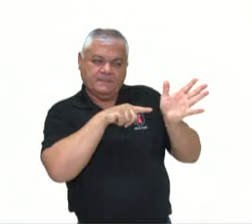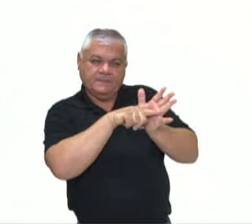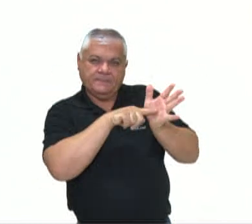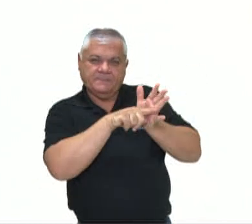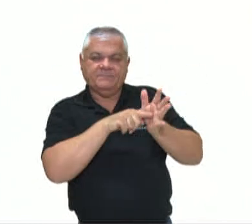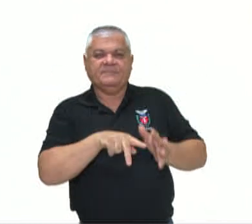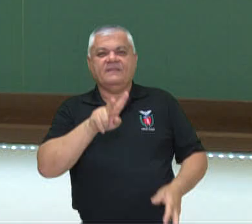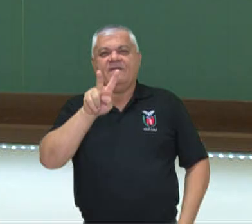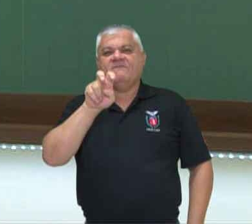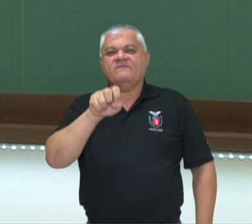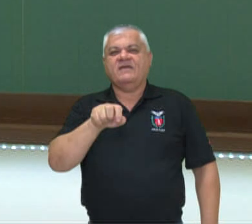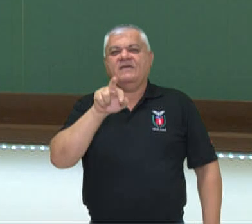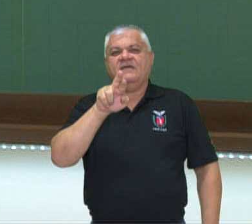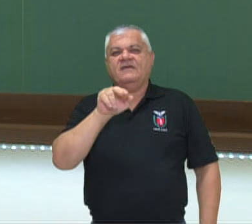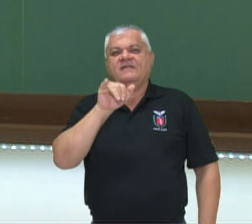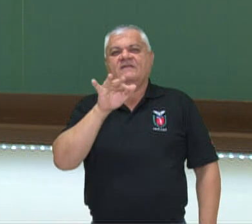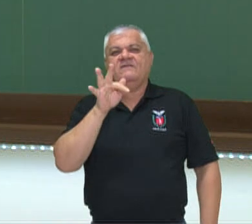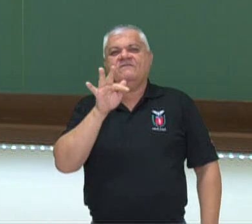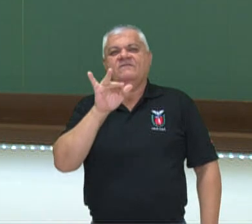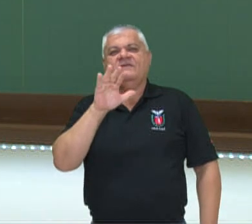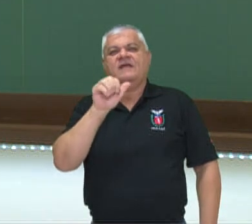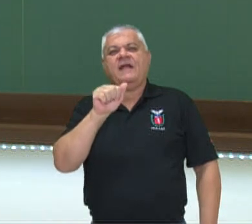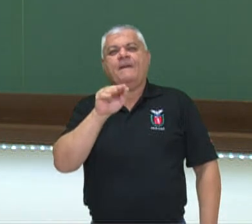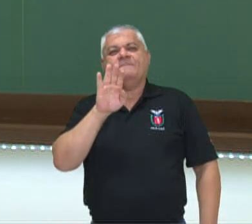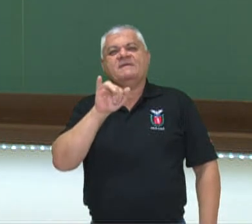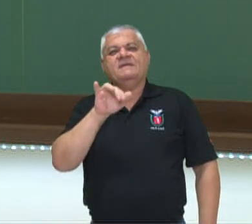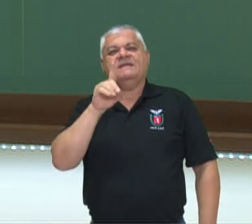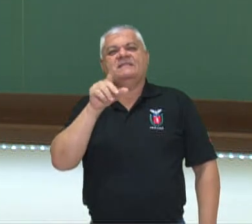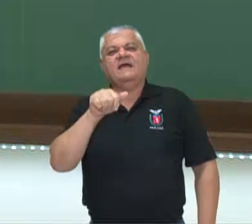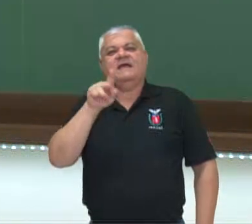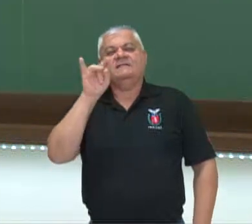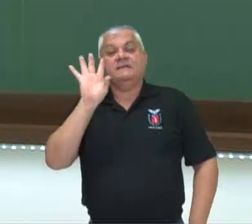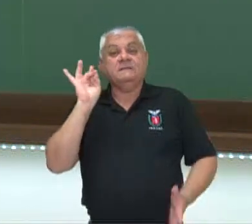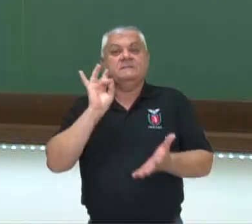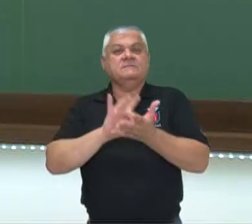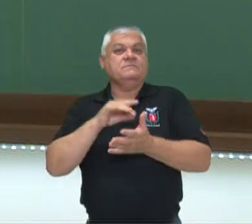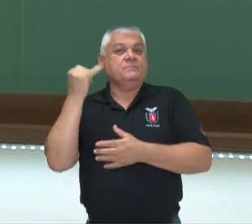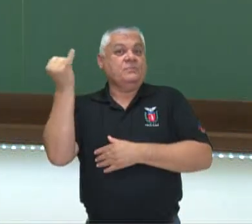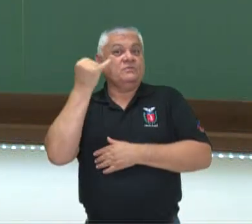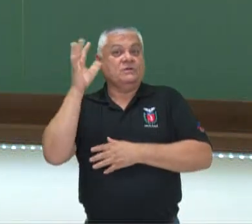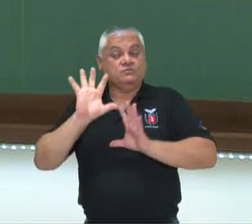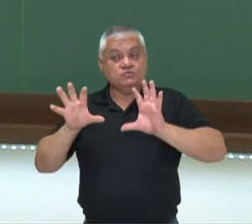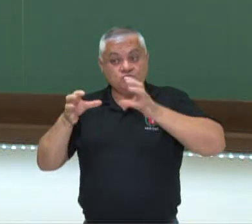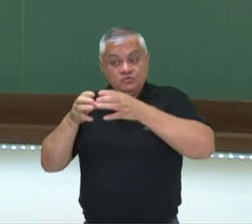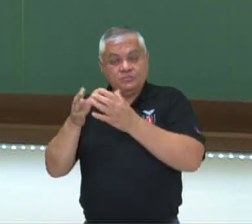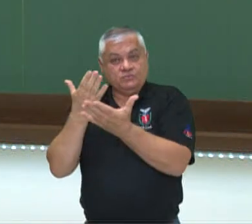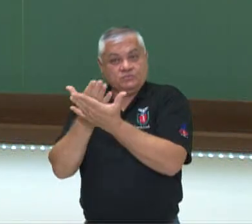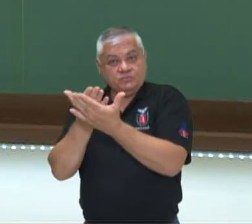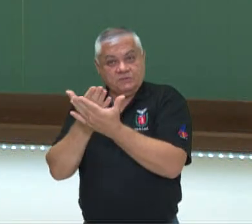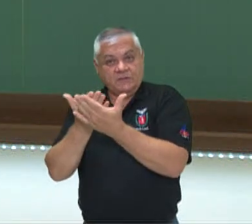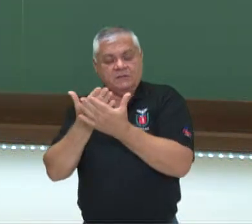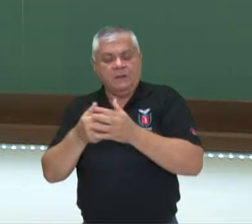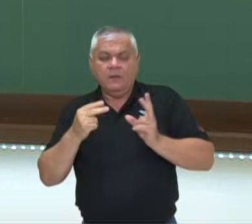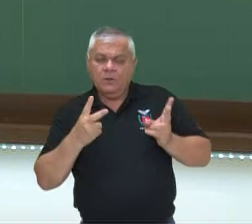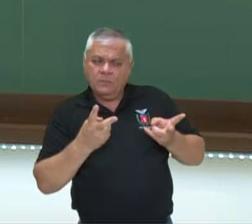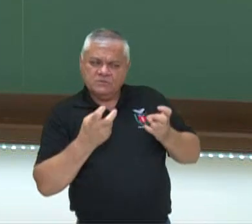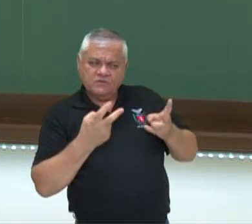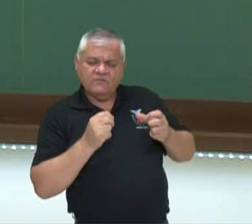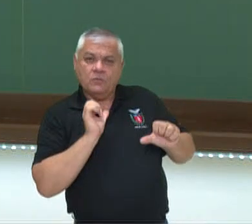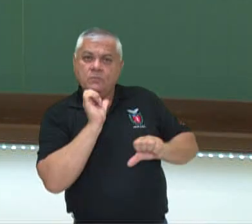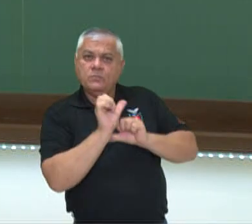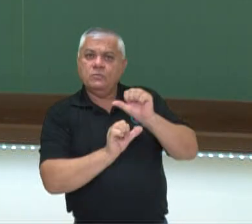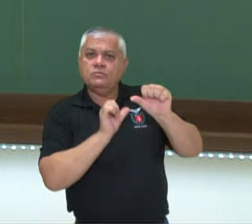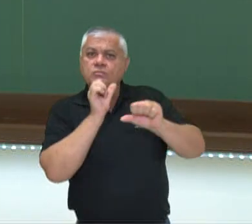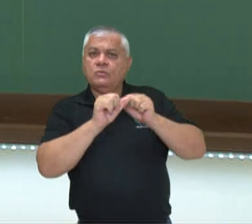verificabilidade. Isso aí é essencial dentro do Círculo de Viena. Observaram então mudanças de paradigmas